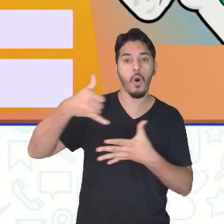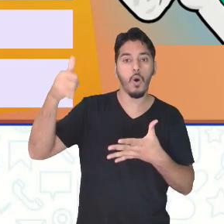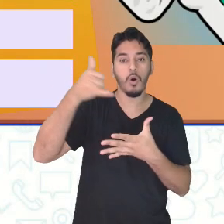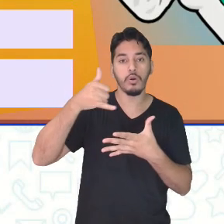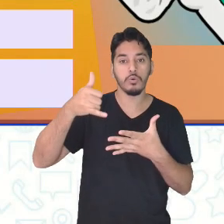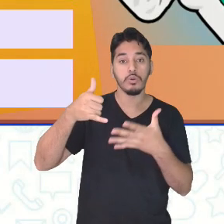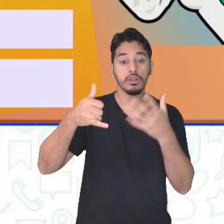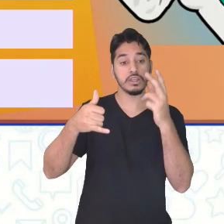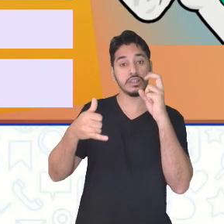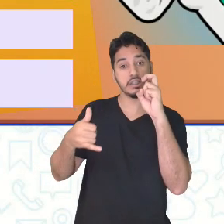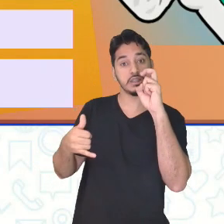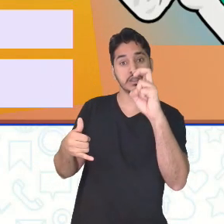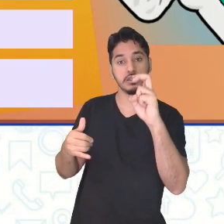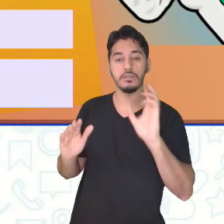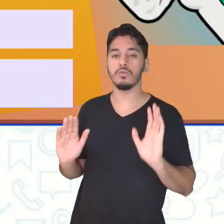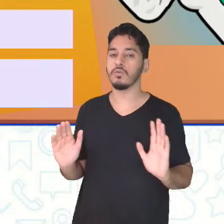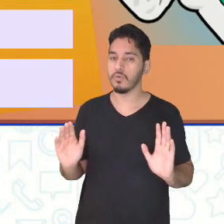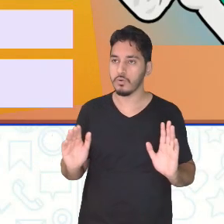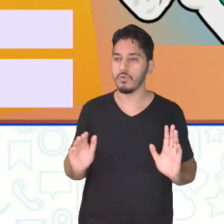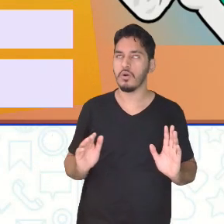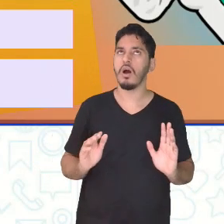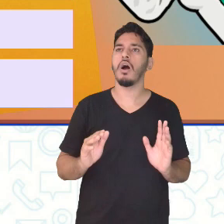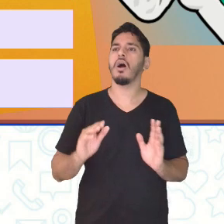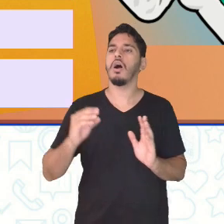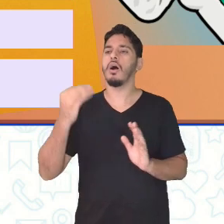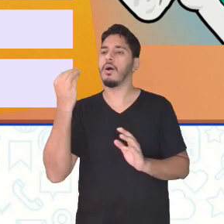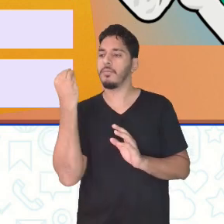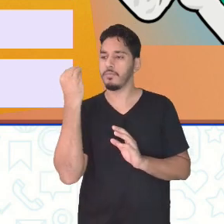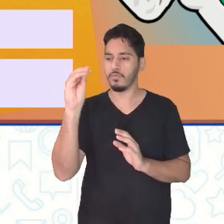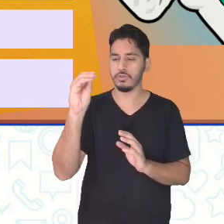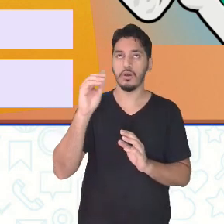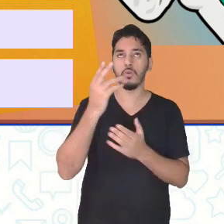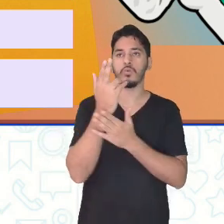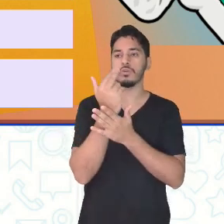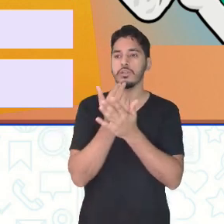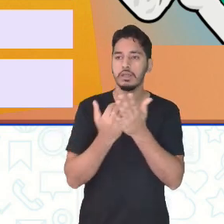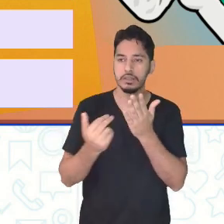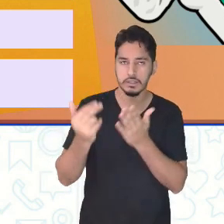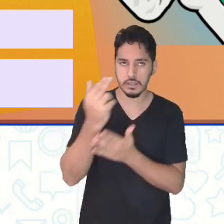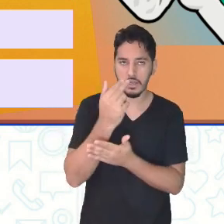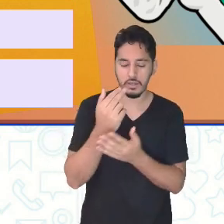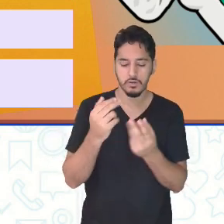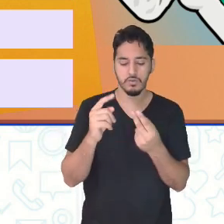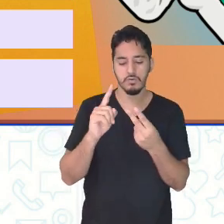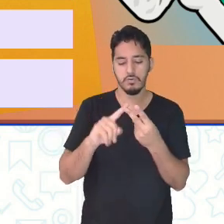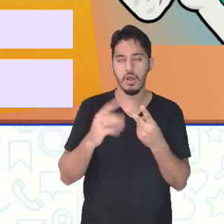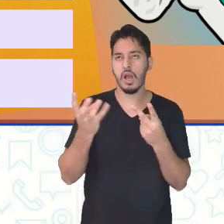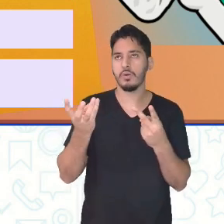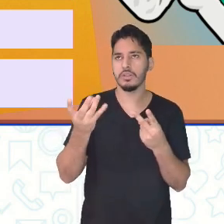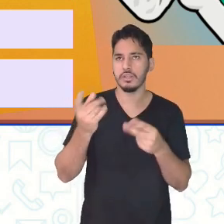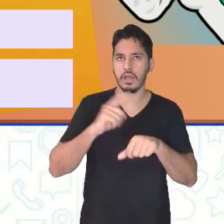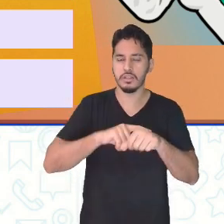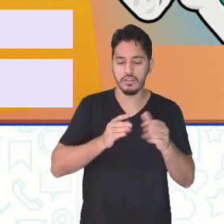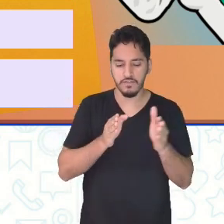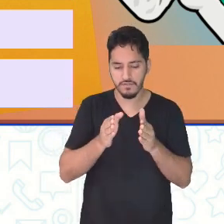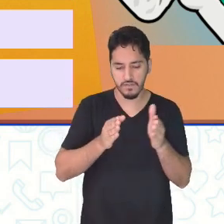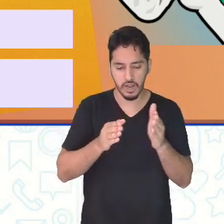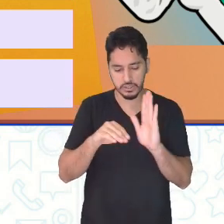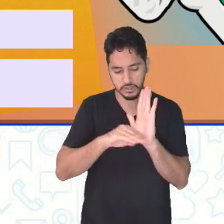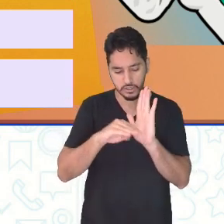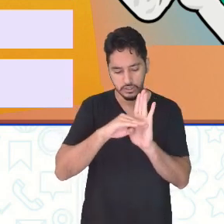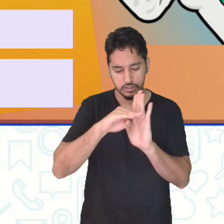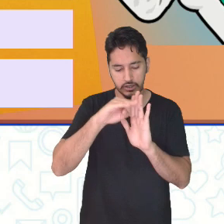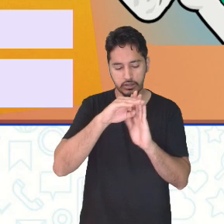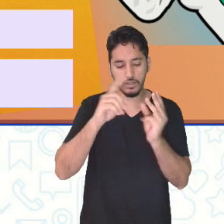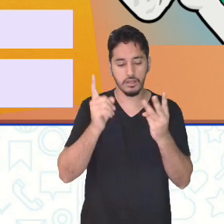5 componentes. Com isso, vocês preencheram o desenho, a quantidade de fases que vocês observaram e